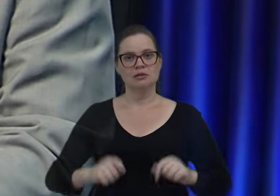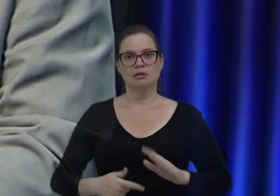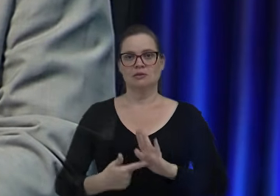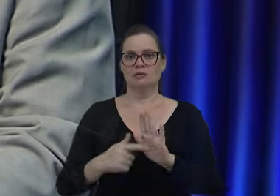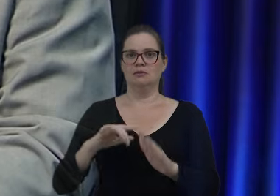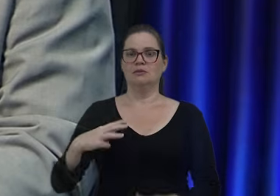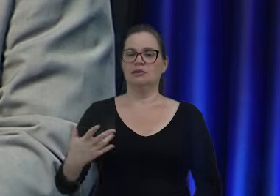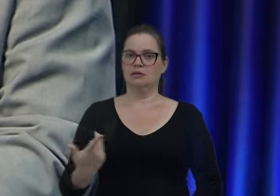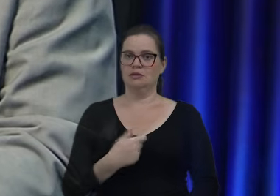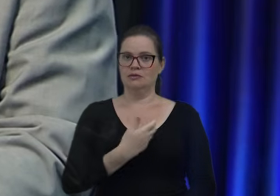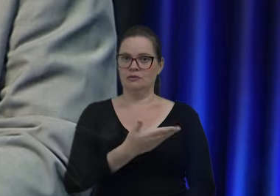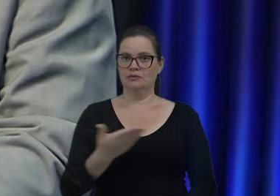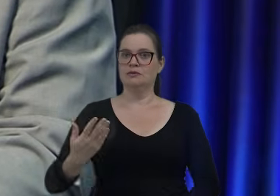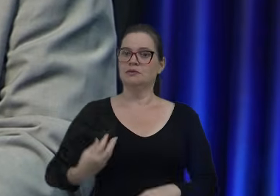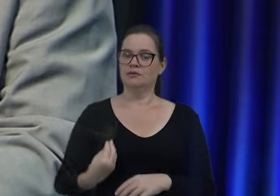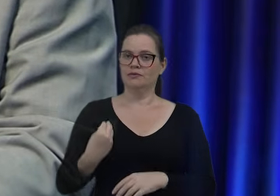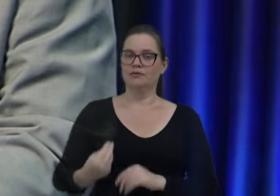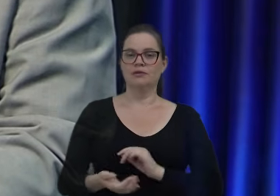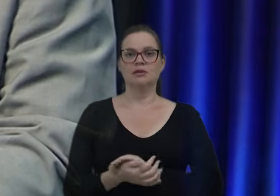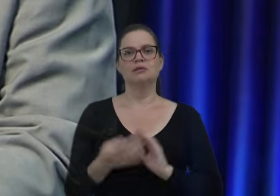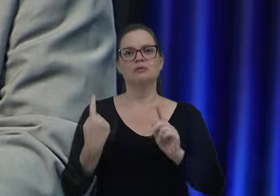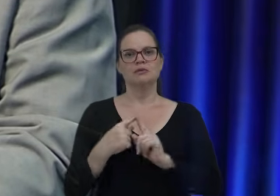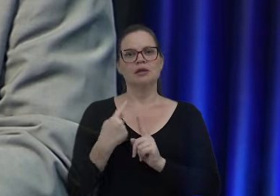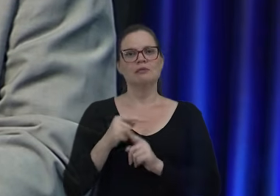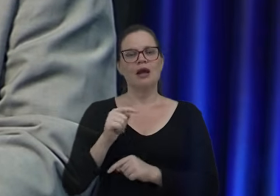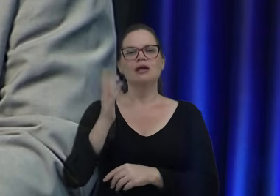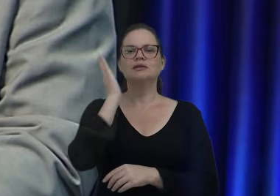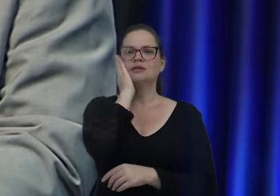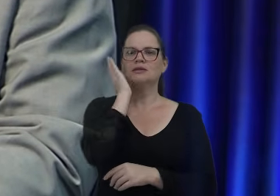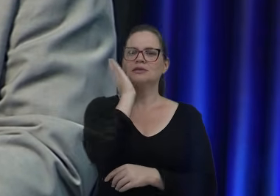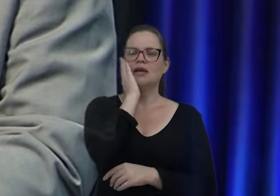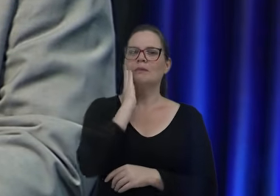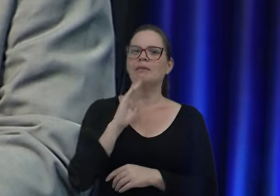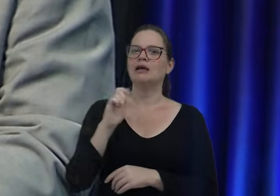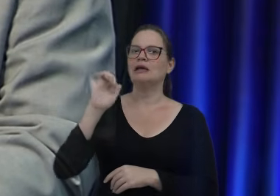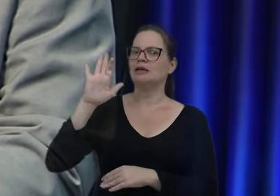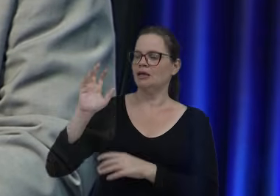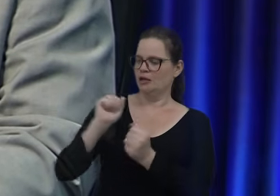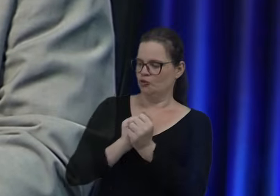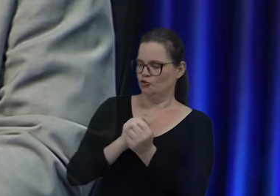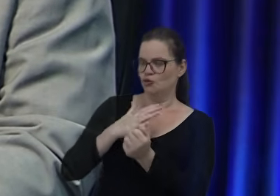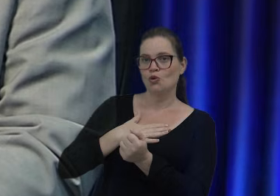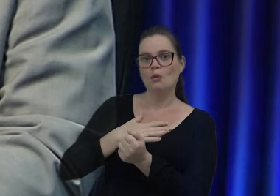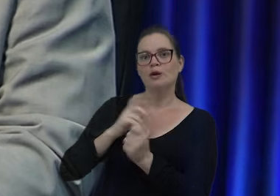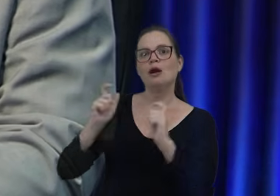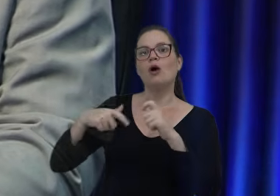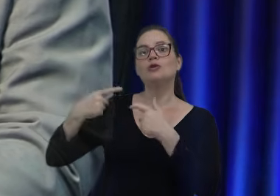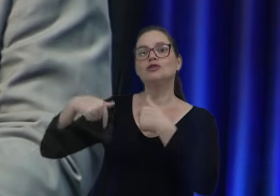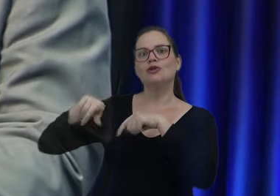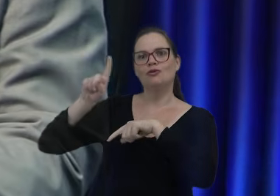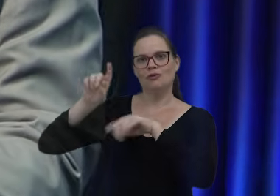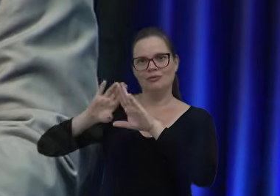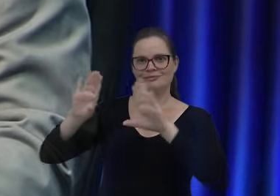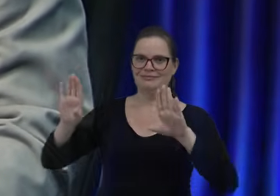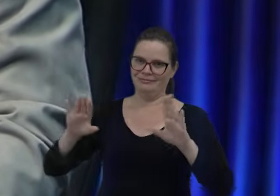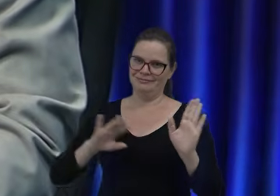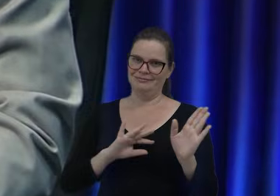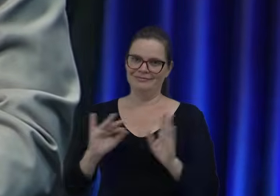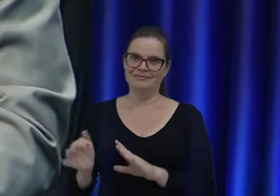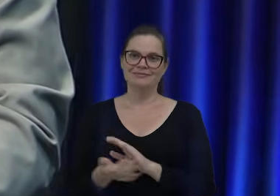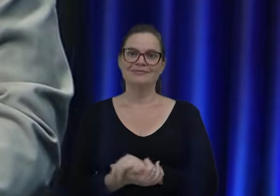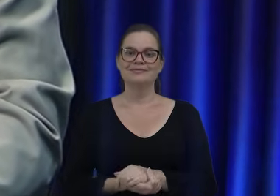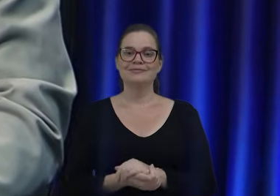para que o homem saiba onde ele está, com quem ele está e para onde ele vai. há um aspecto muito